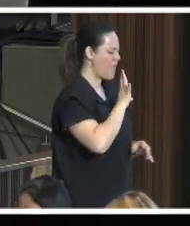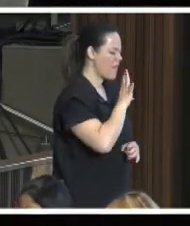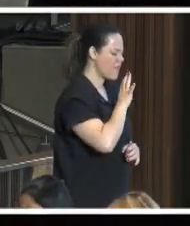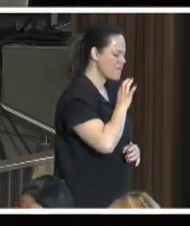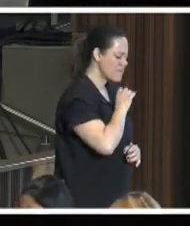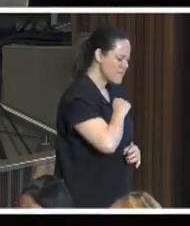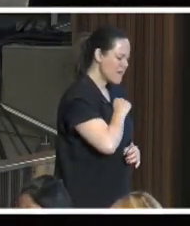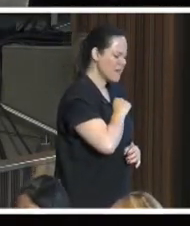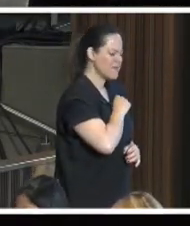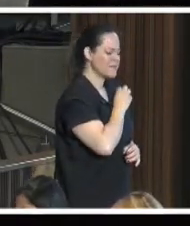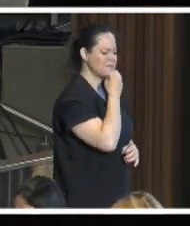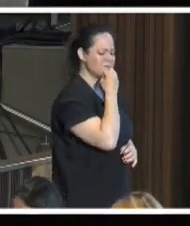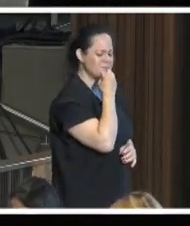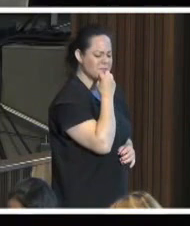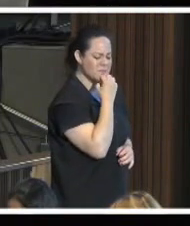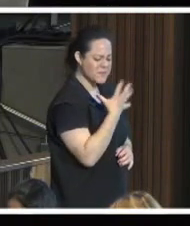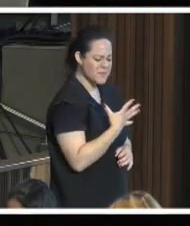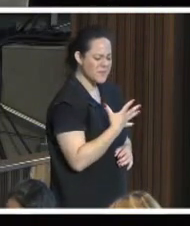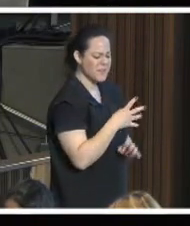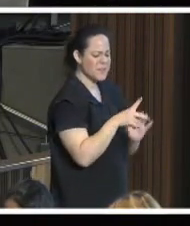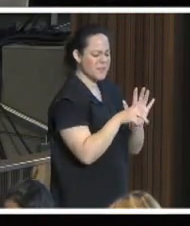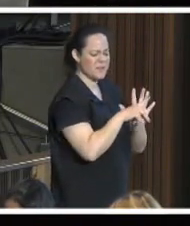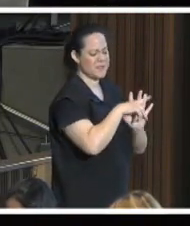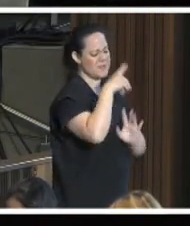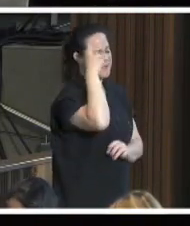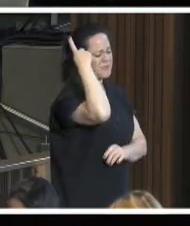amada, bendita do Senhor.